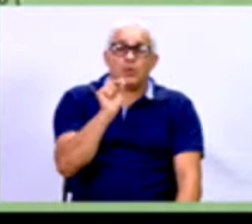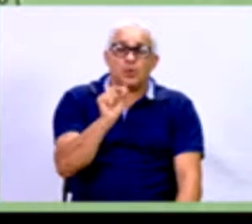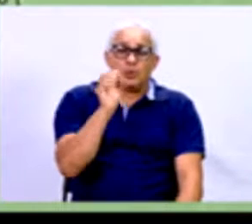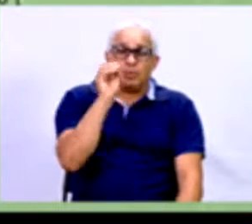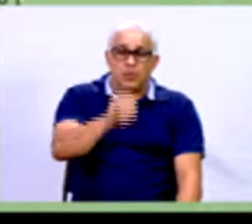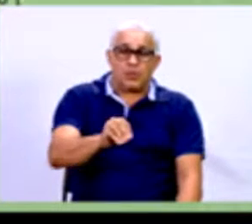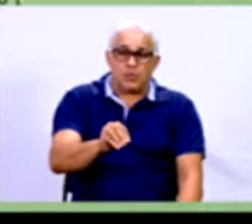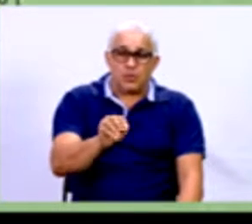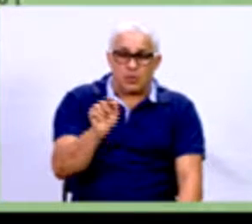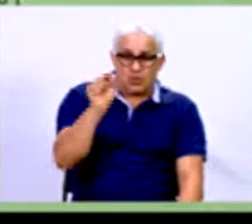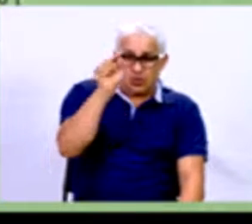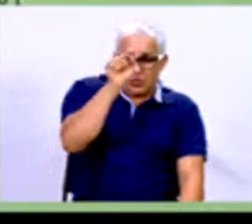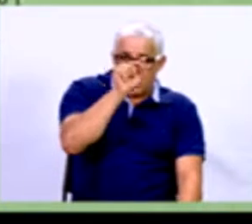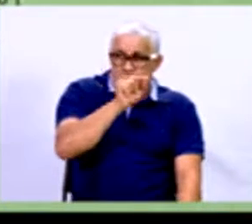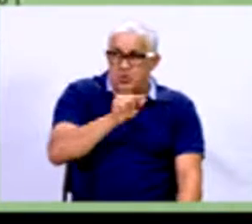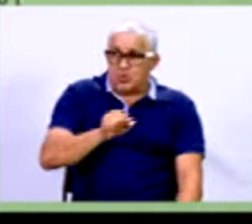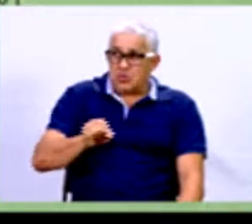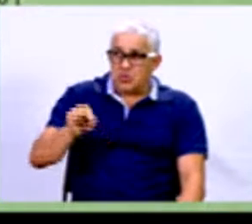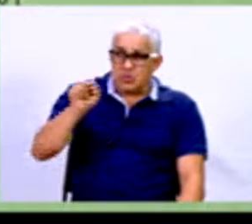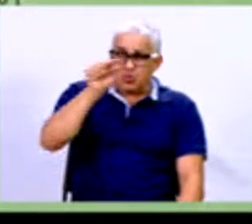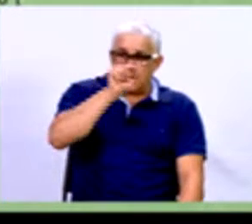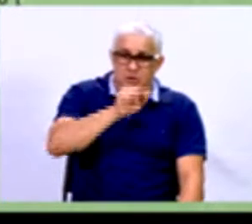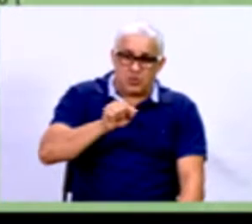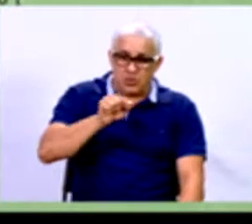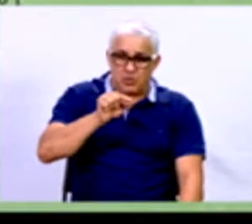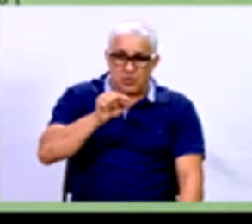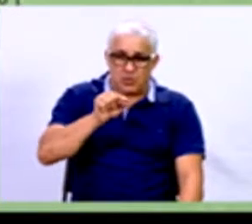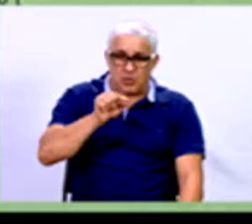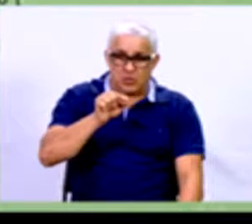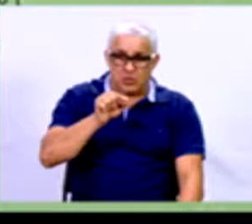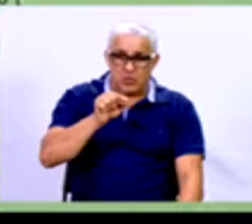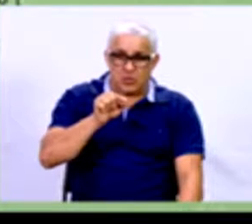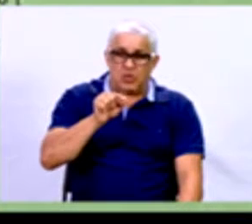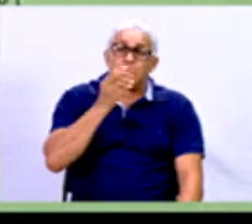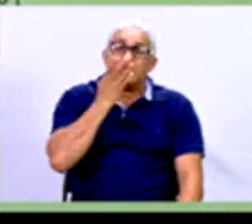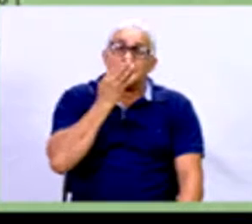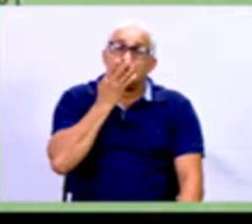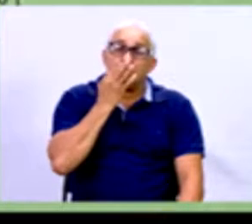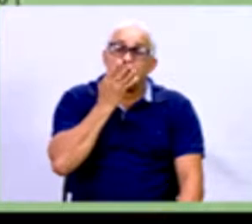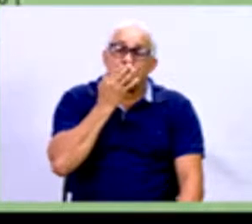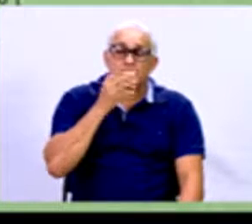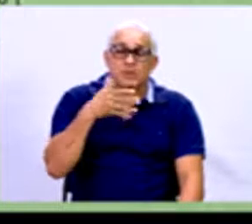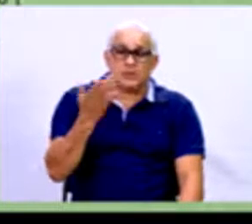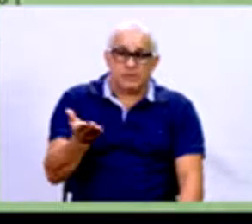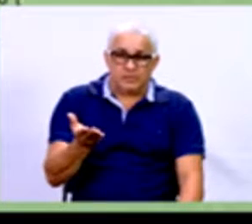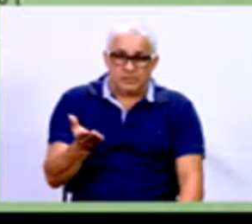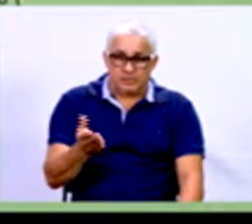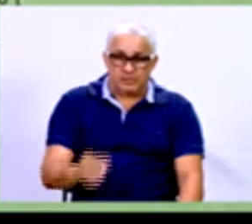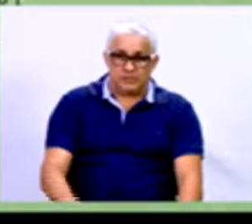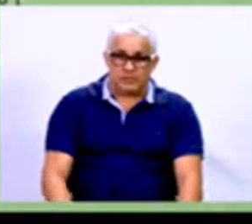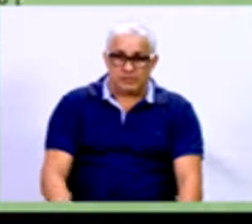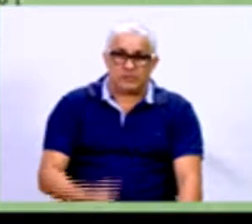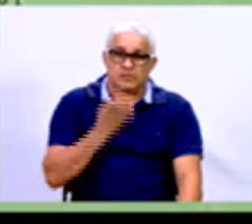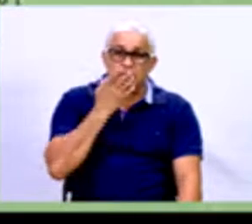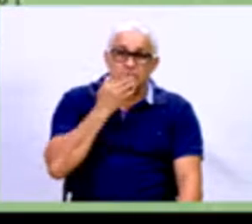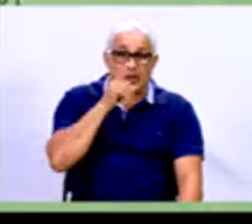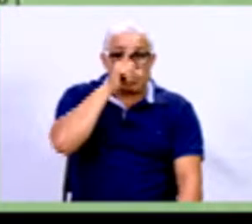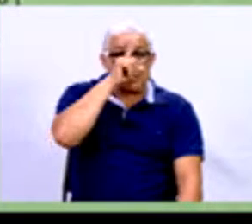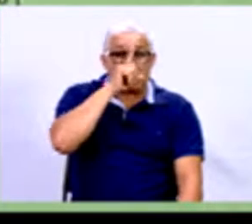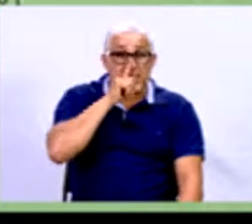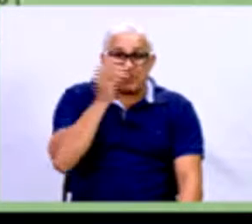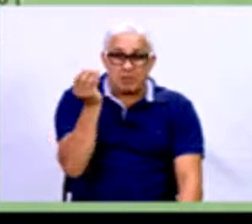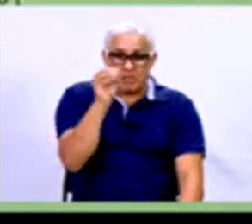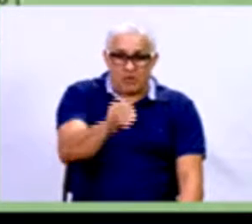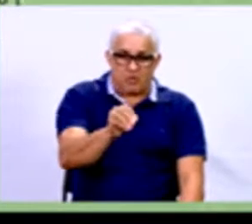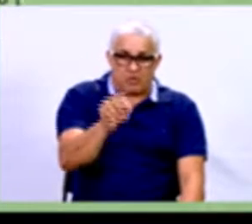um círculo médio, não é? E qual que seria a cor desse círculo? Seria a cor amarela, não